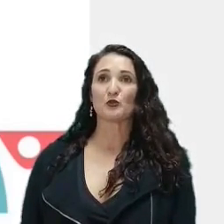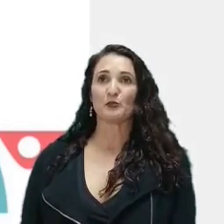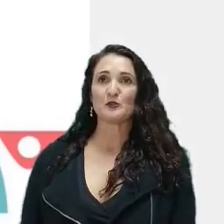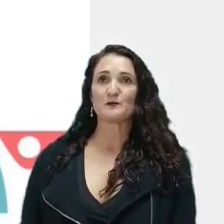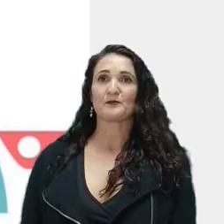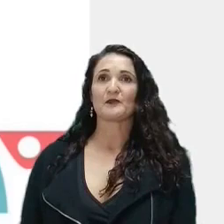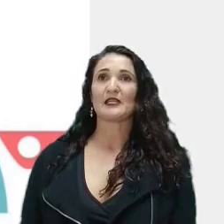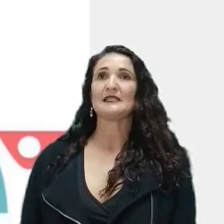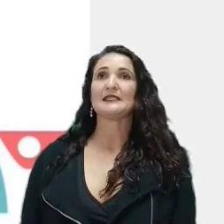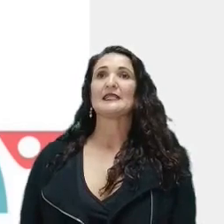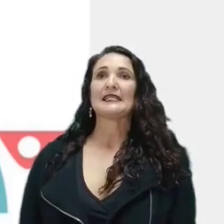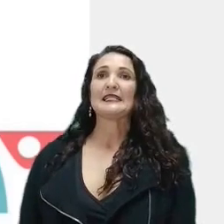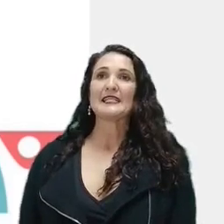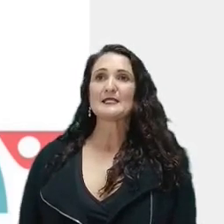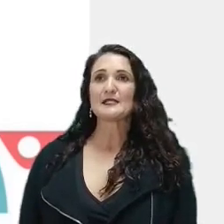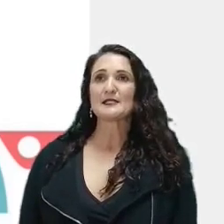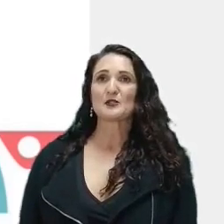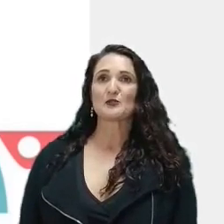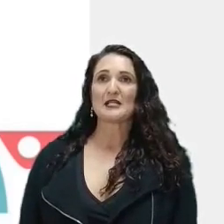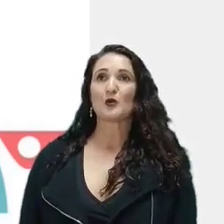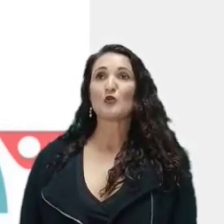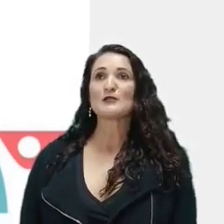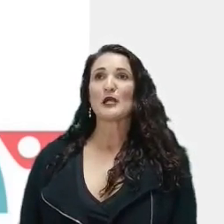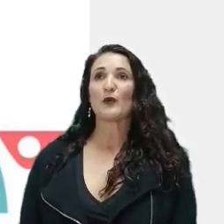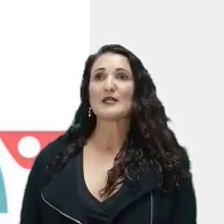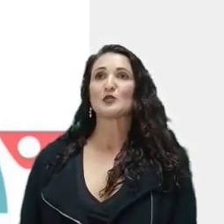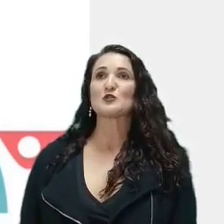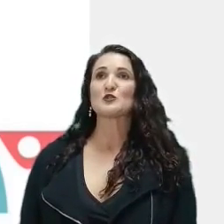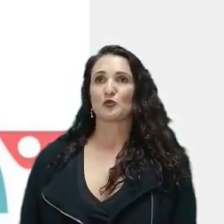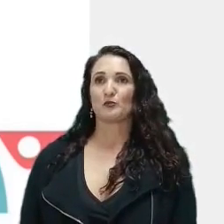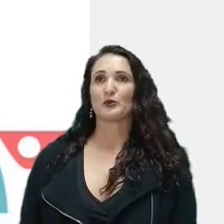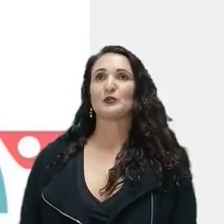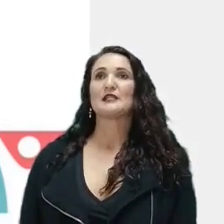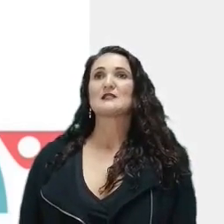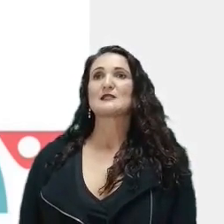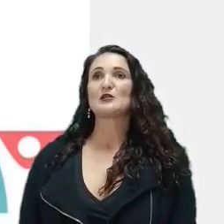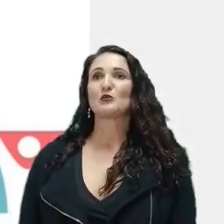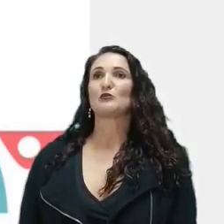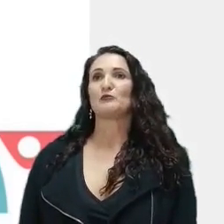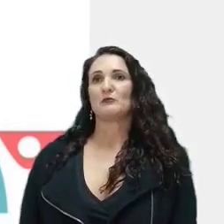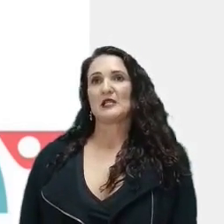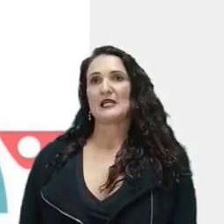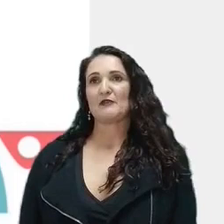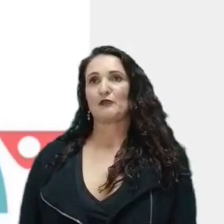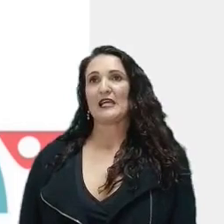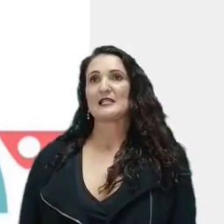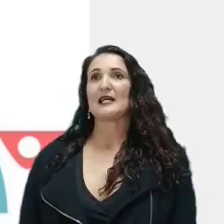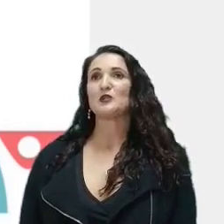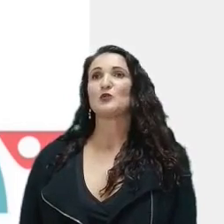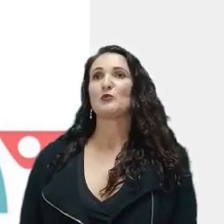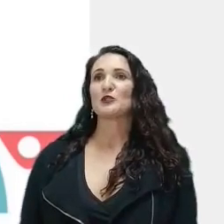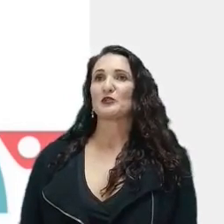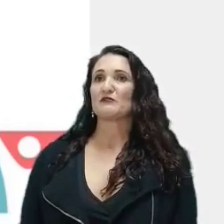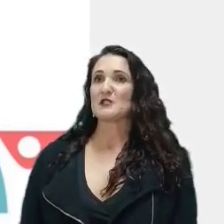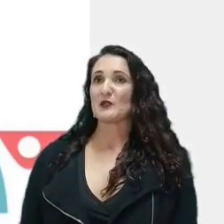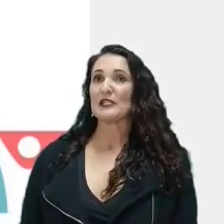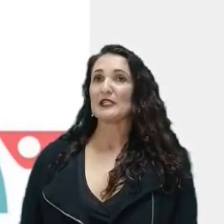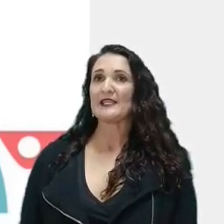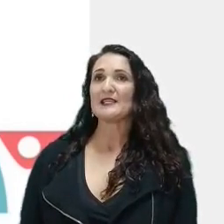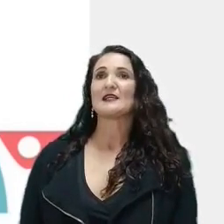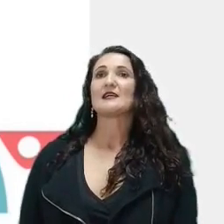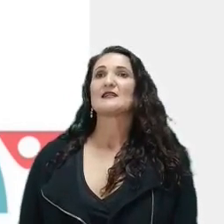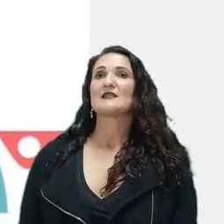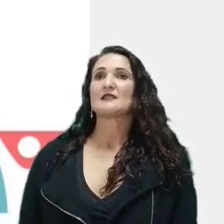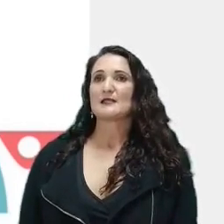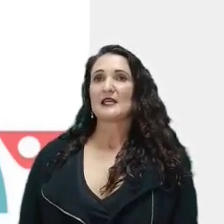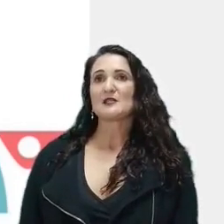foram estupro, tá? E dessa consequência do estupro, 5 foi realizado o aborto previsto em